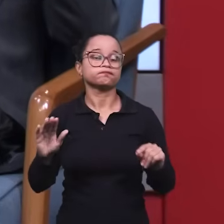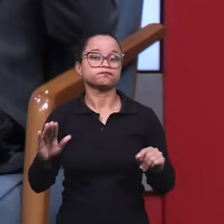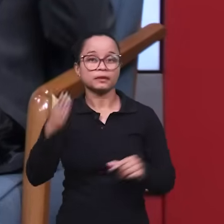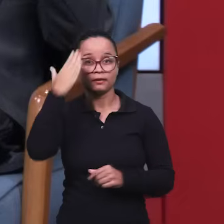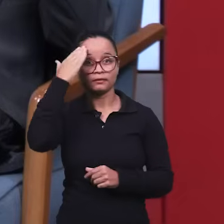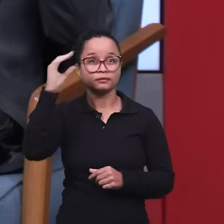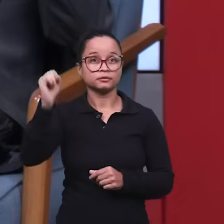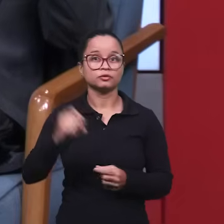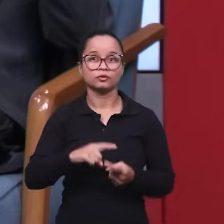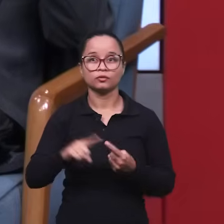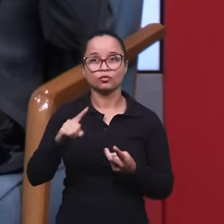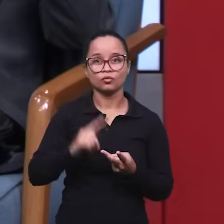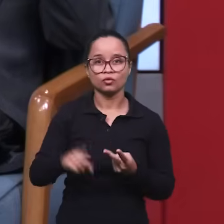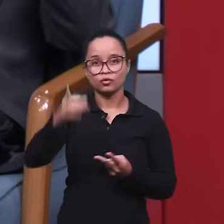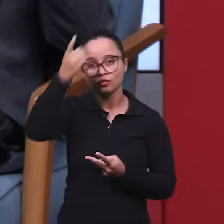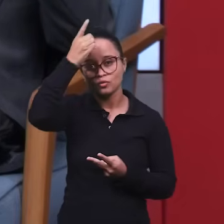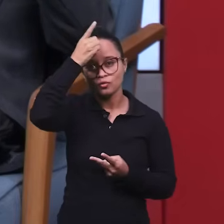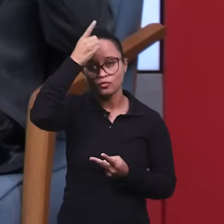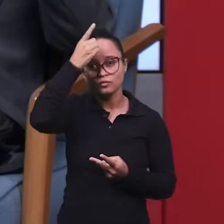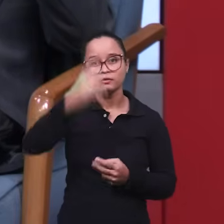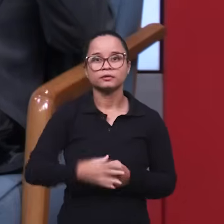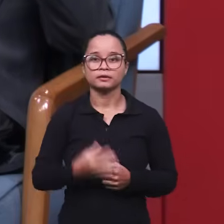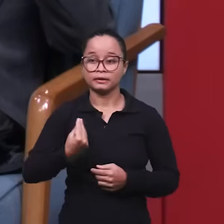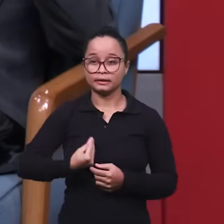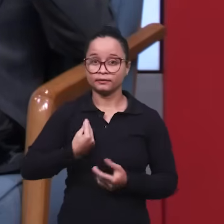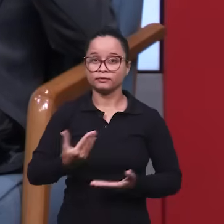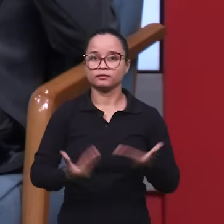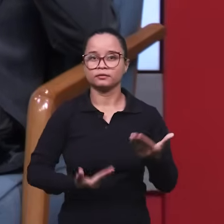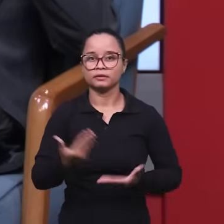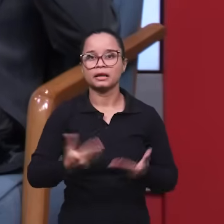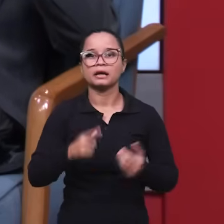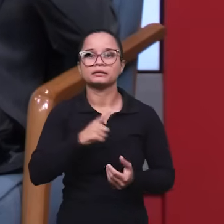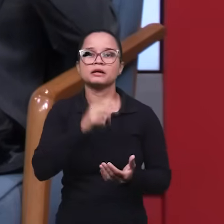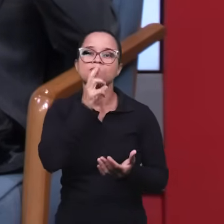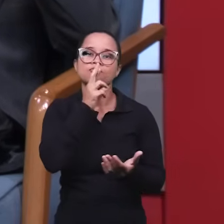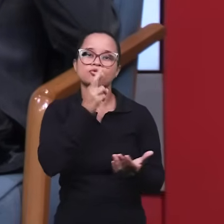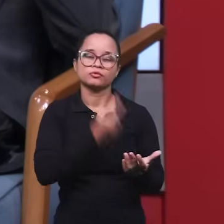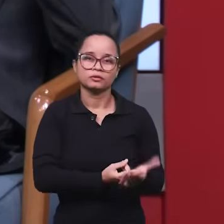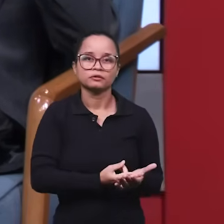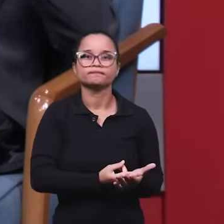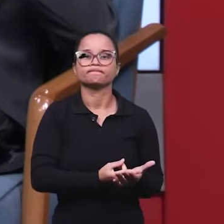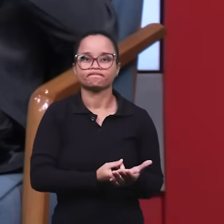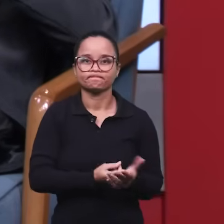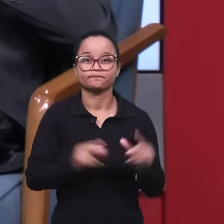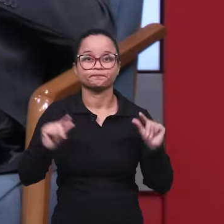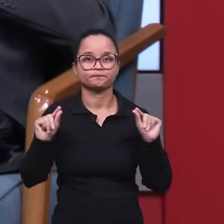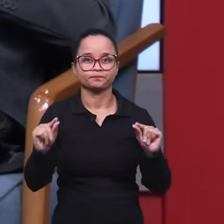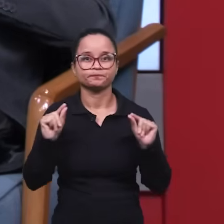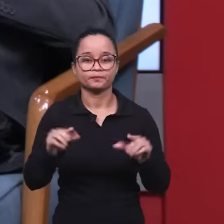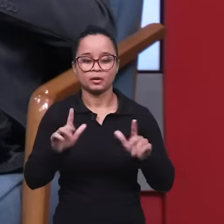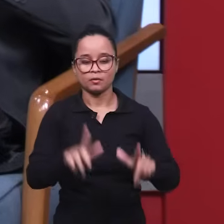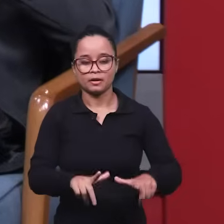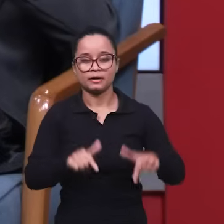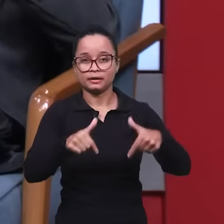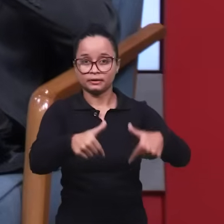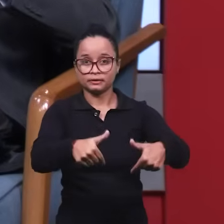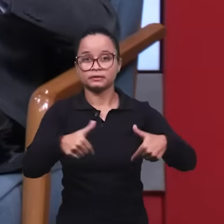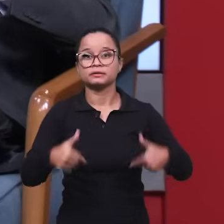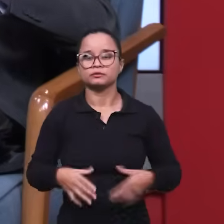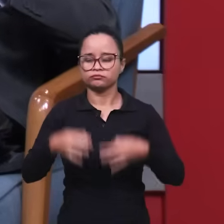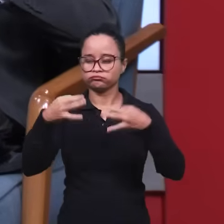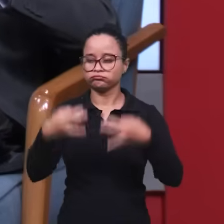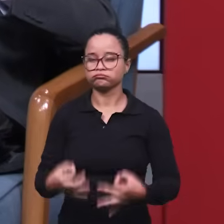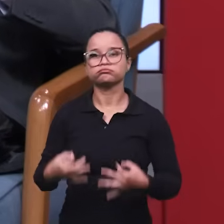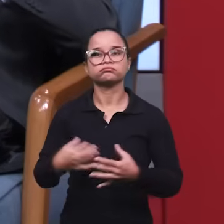sabedoria. Quando esses dois dons estão equilibrados na vida da igreja, aí nós vamos ter o resultado disso aí, que é uma